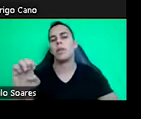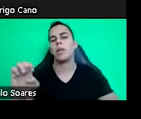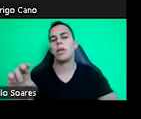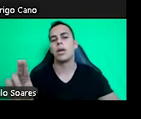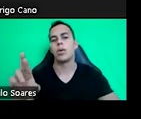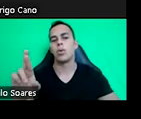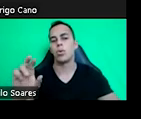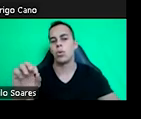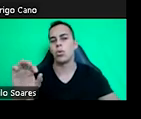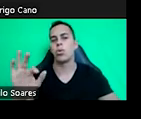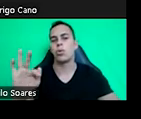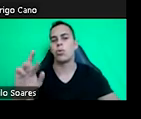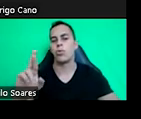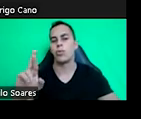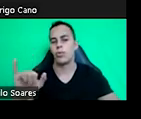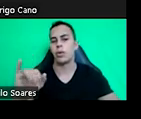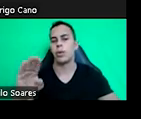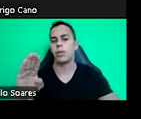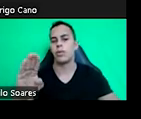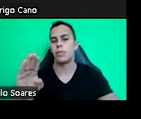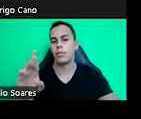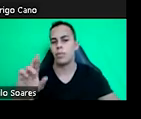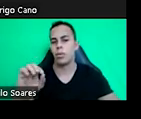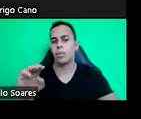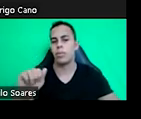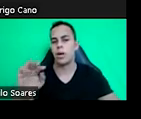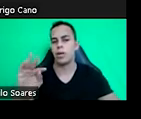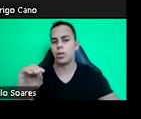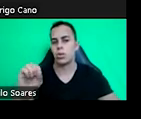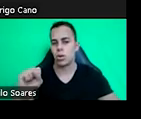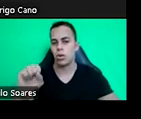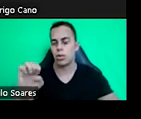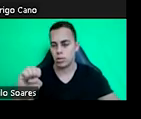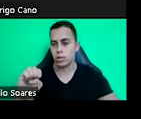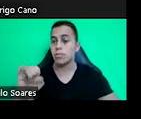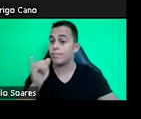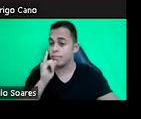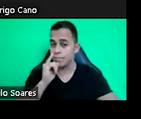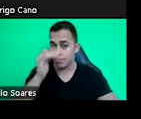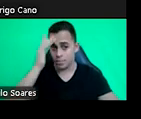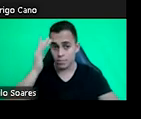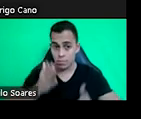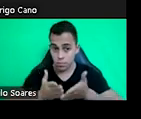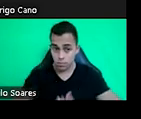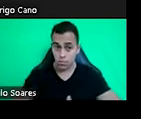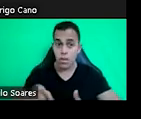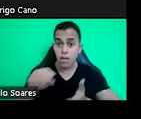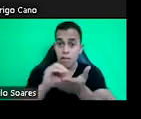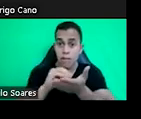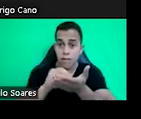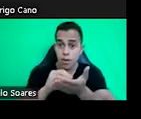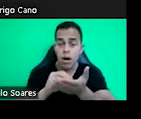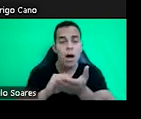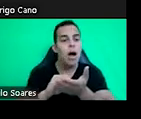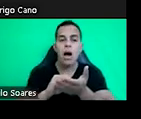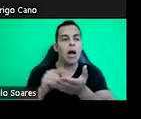uma condição onde se o indivíduo nasce com o alelo mutado, ele vai desenvolver essa condição porque